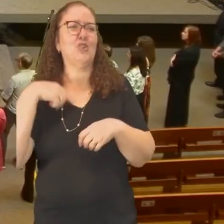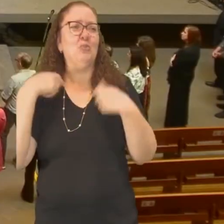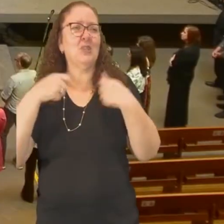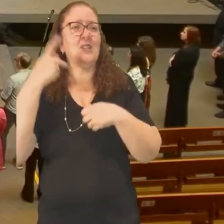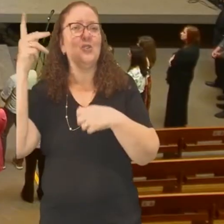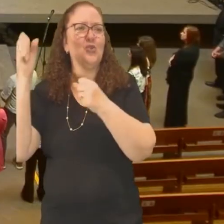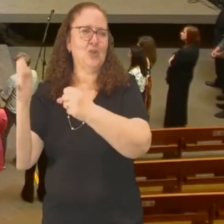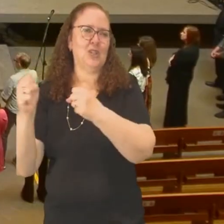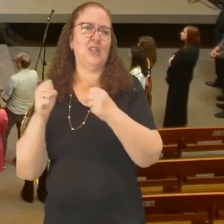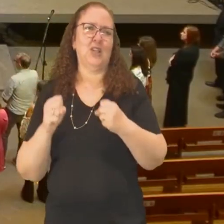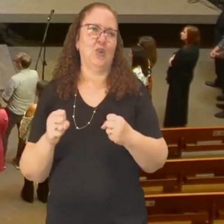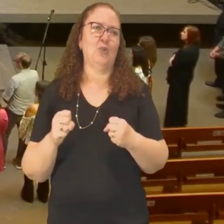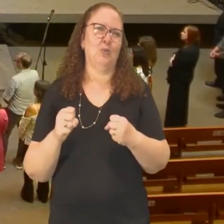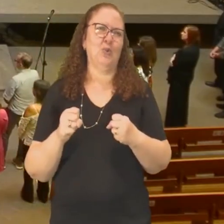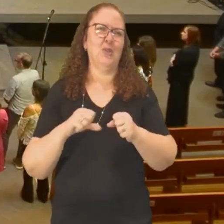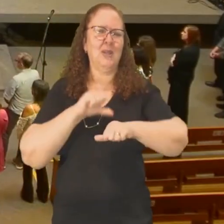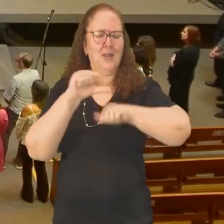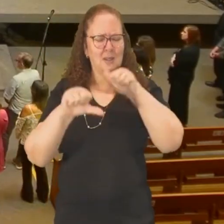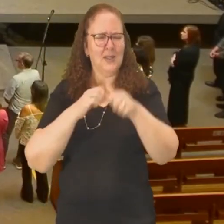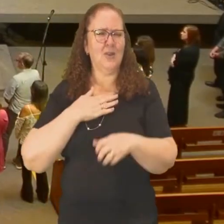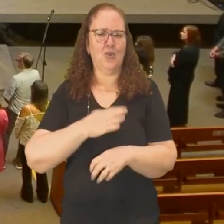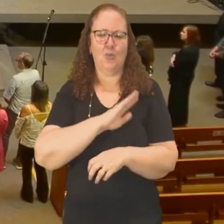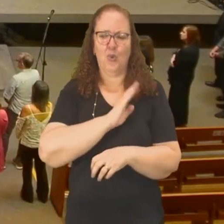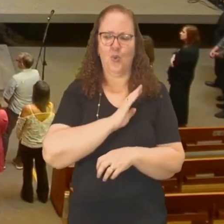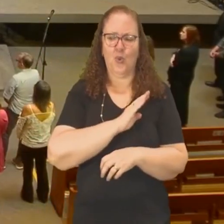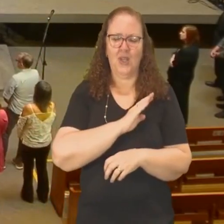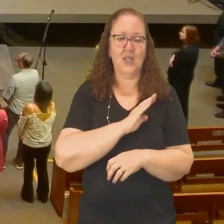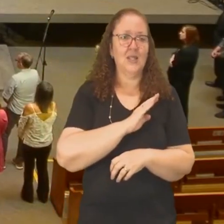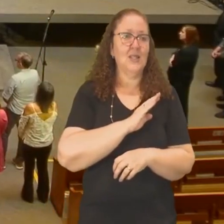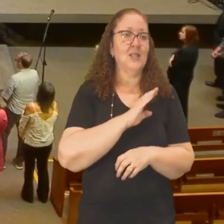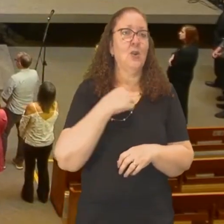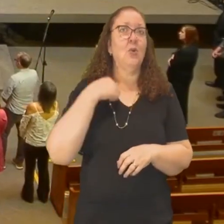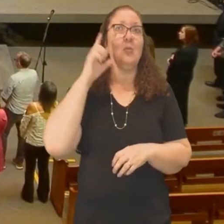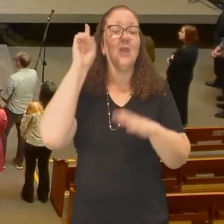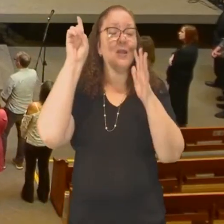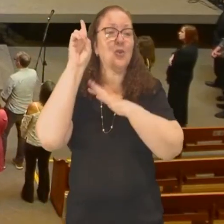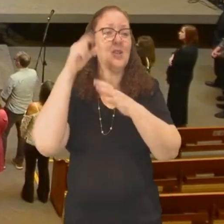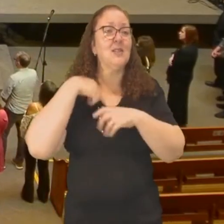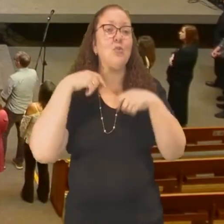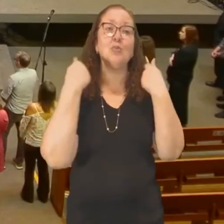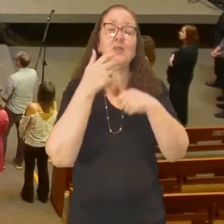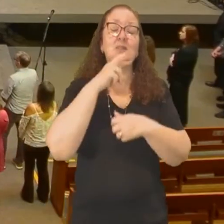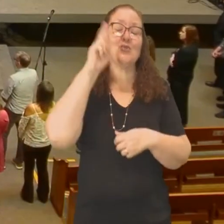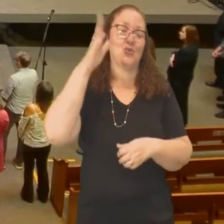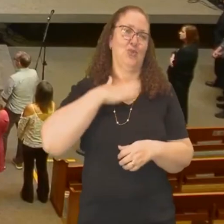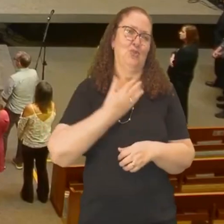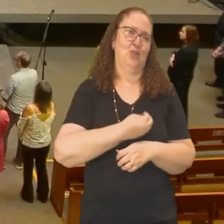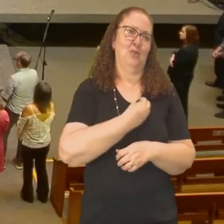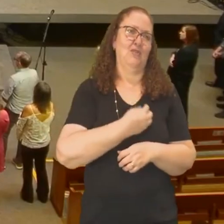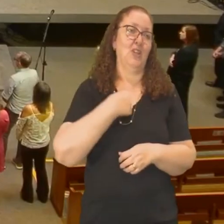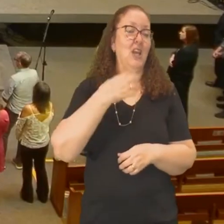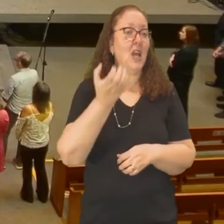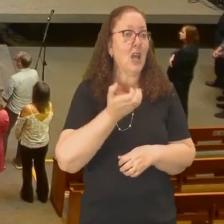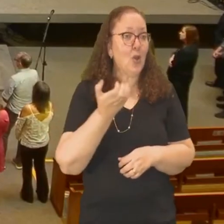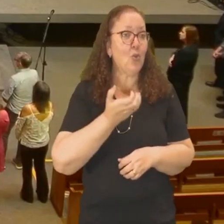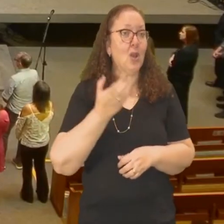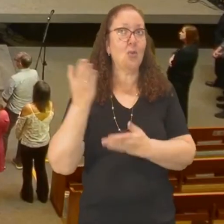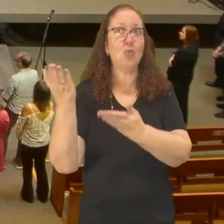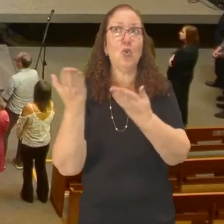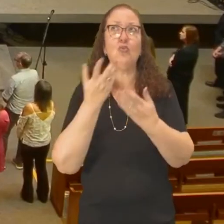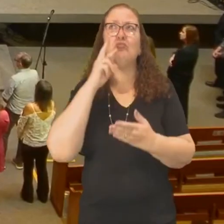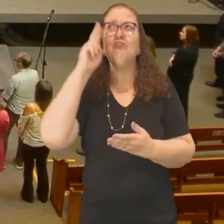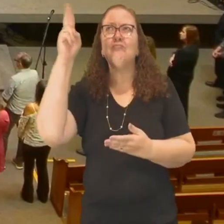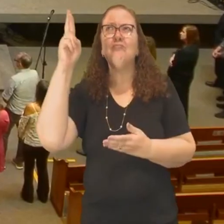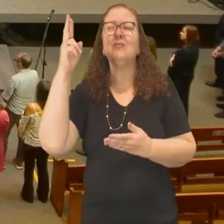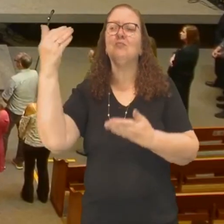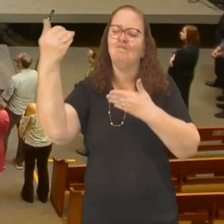poder. Restaura o meu coração, restaura a minha adoração, eu preciso do Senhor na minha vida. Eu quero convidar você, nós vamos